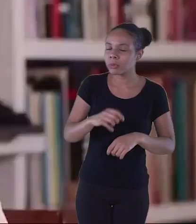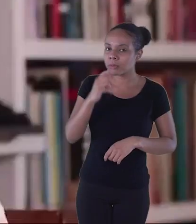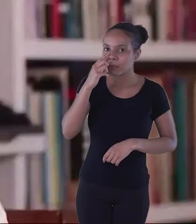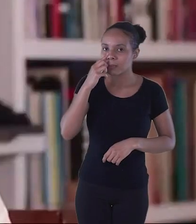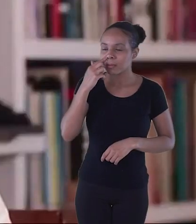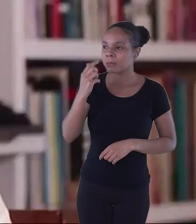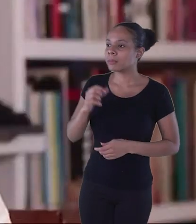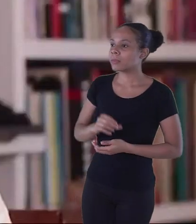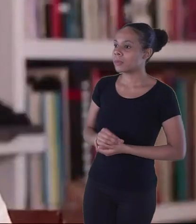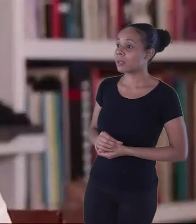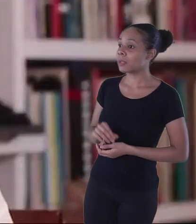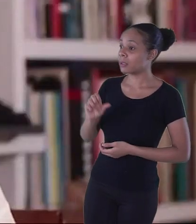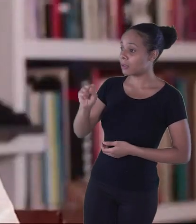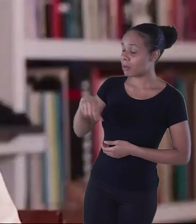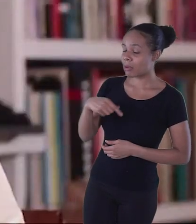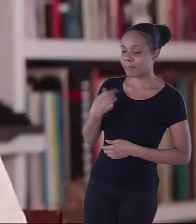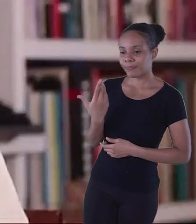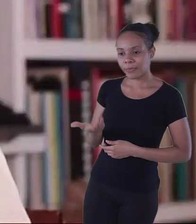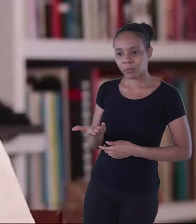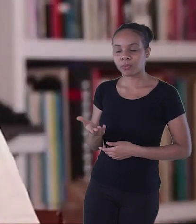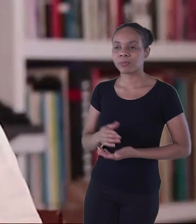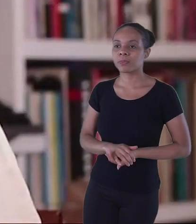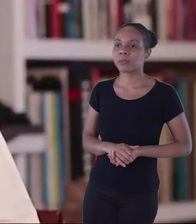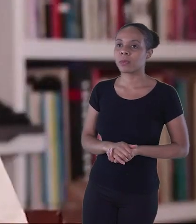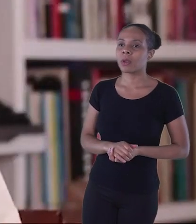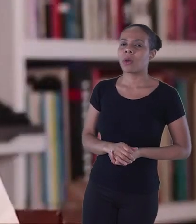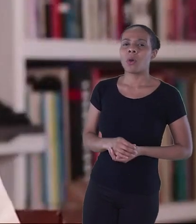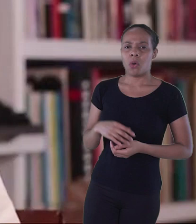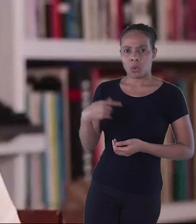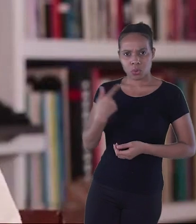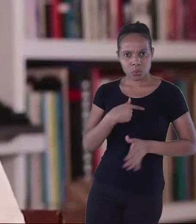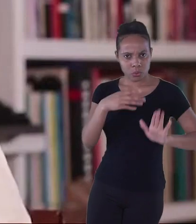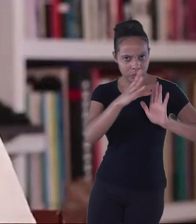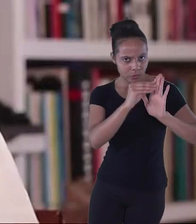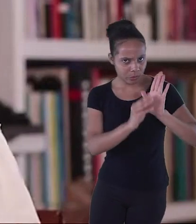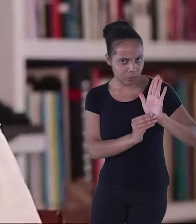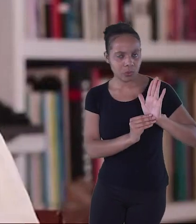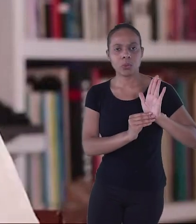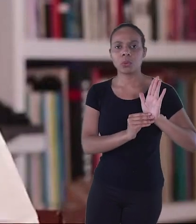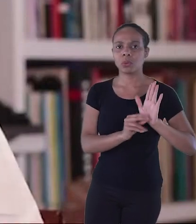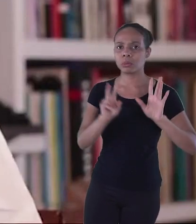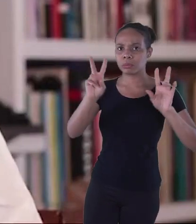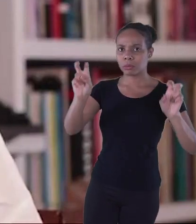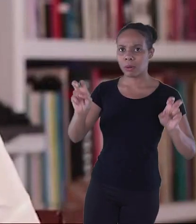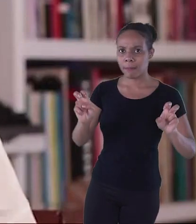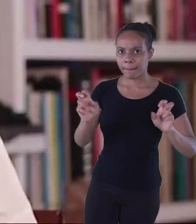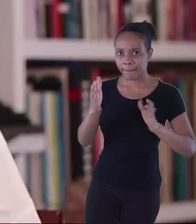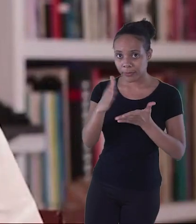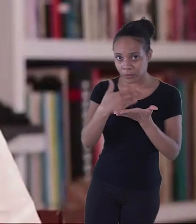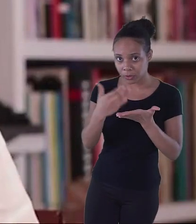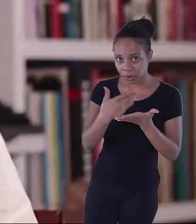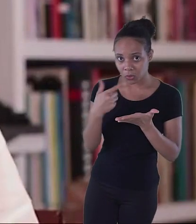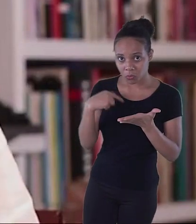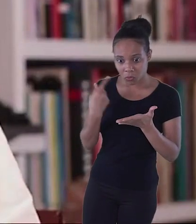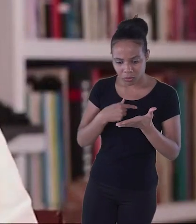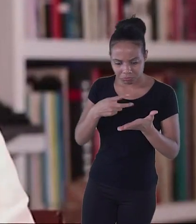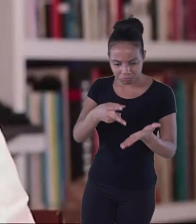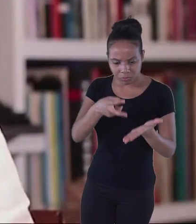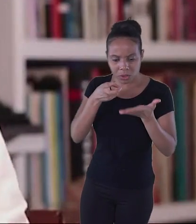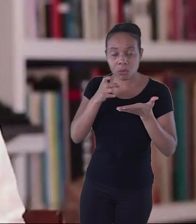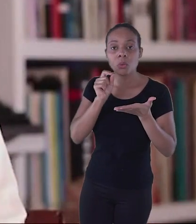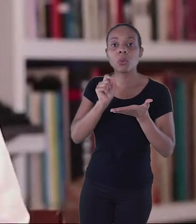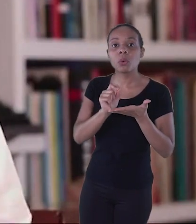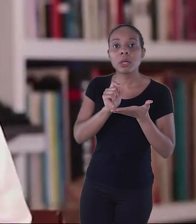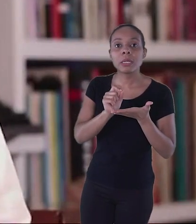sim, principalmente porque os conteúdos que este livro tem leva esse livro a fazer